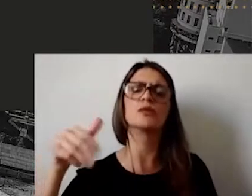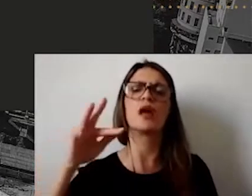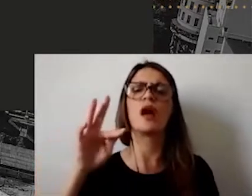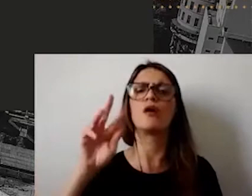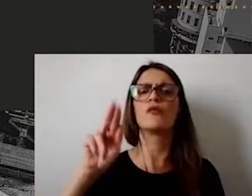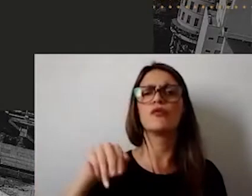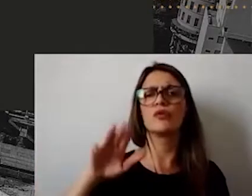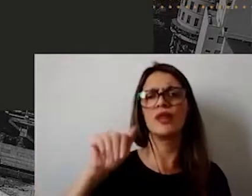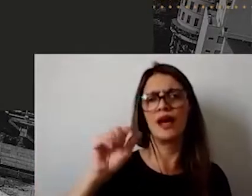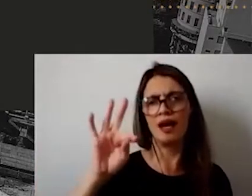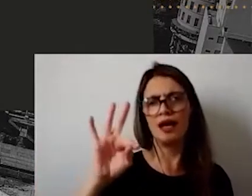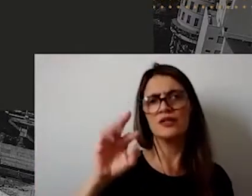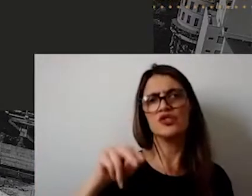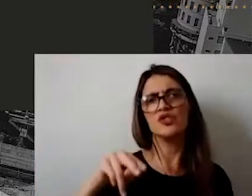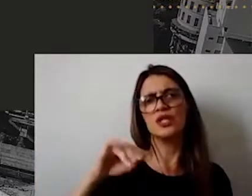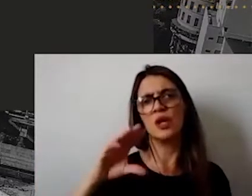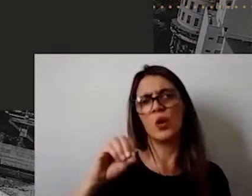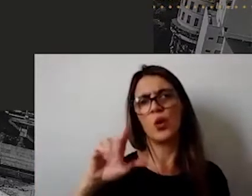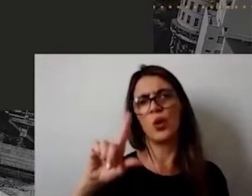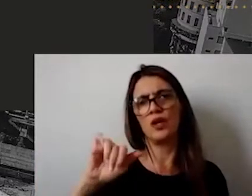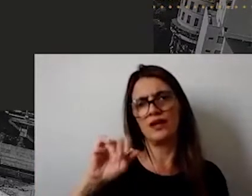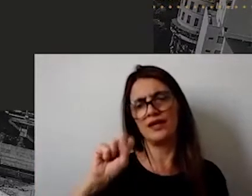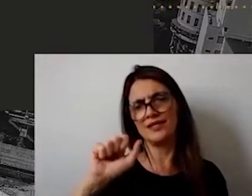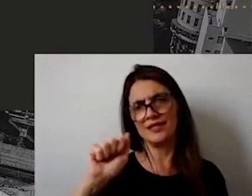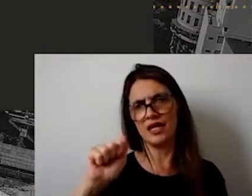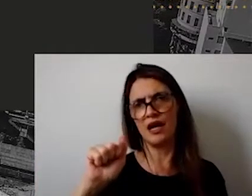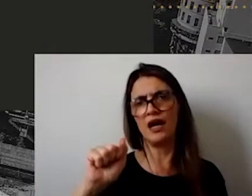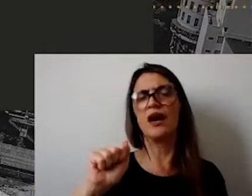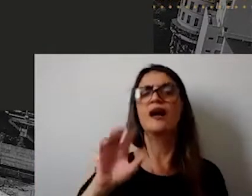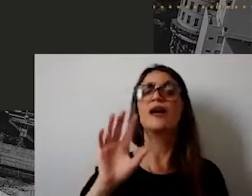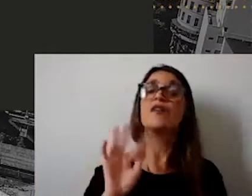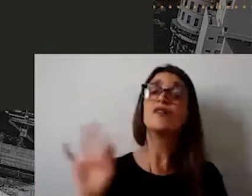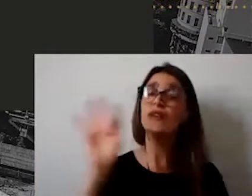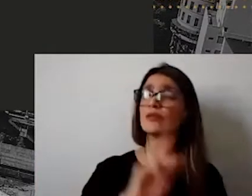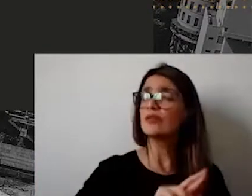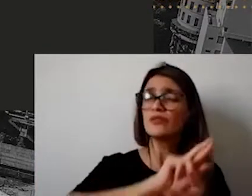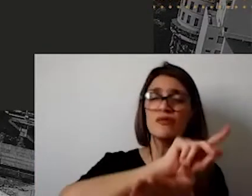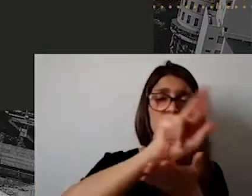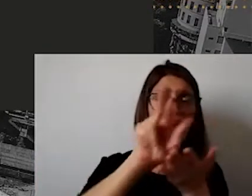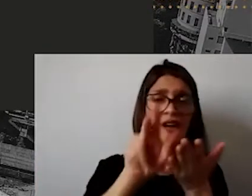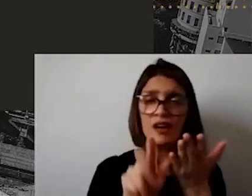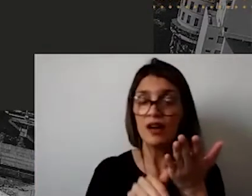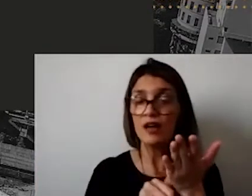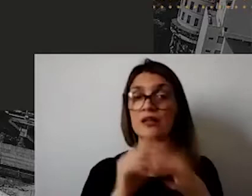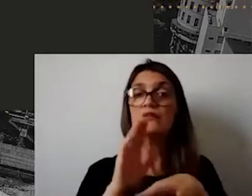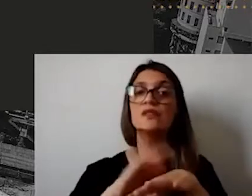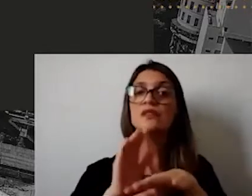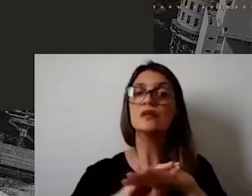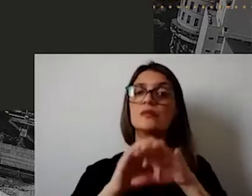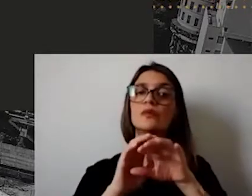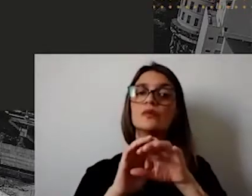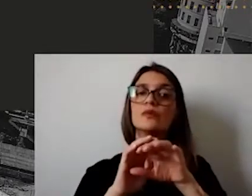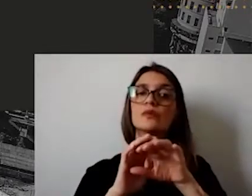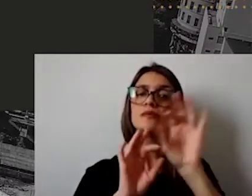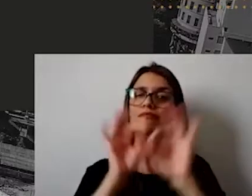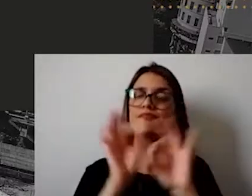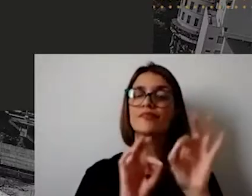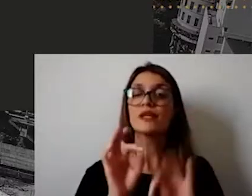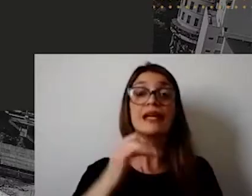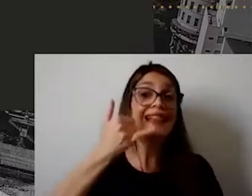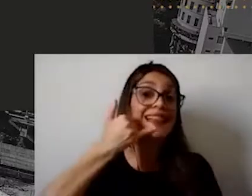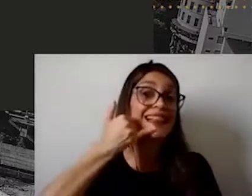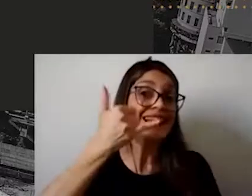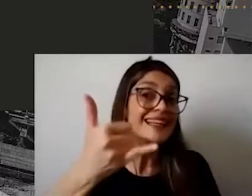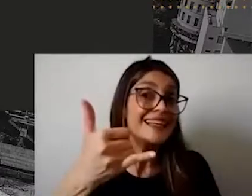Newton Lins, a UFAM, diversas universidades da Amazônia, nós montamos uma estrutura de telesaúde